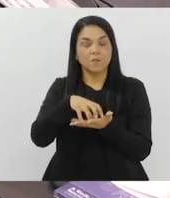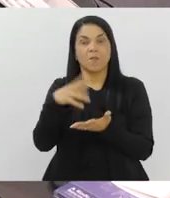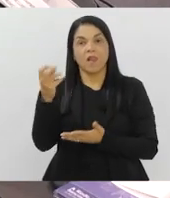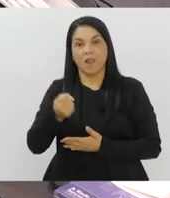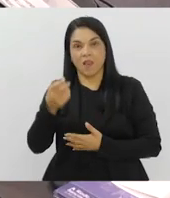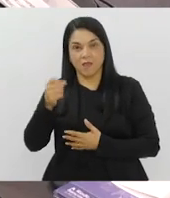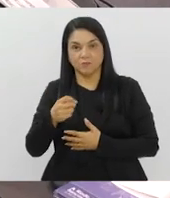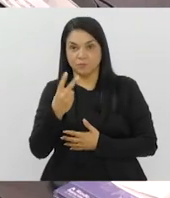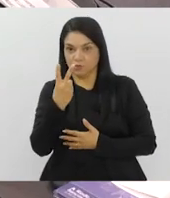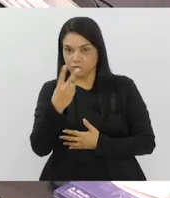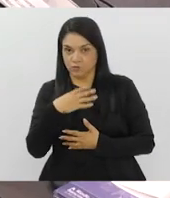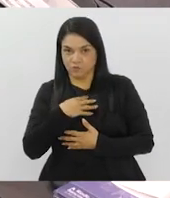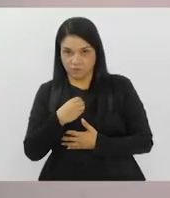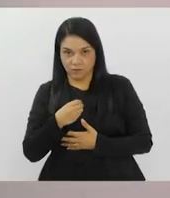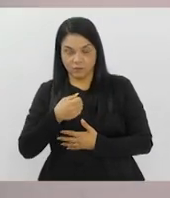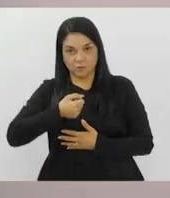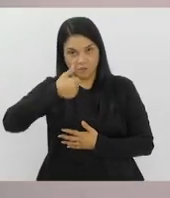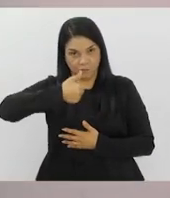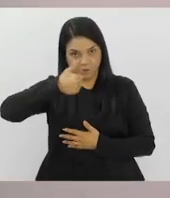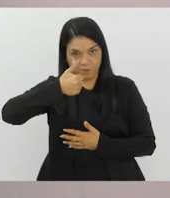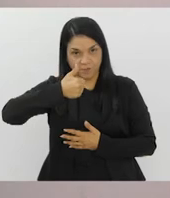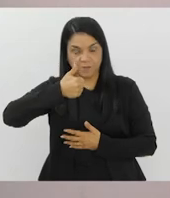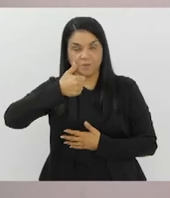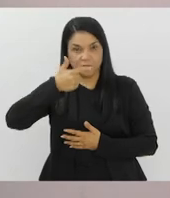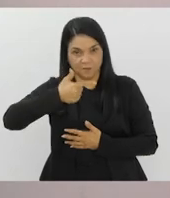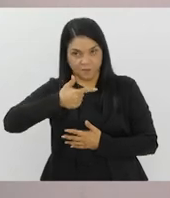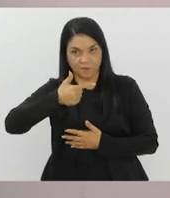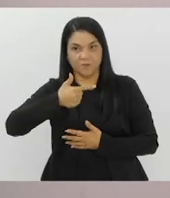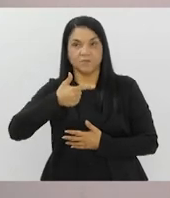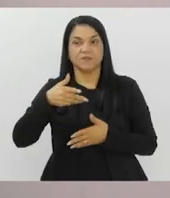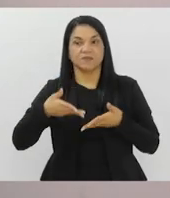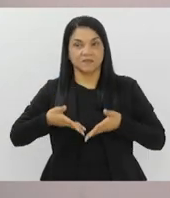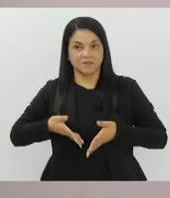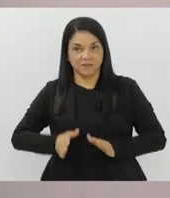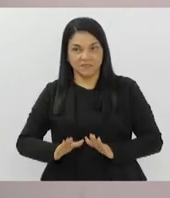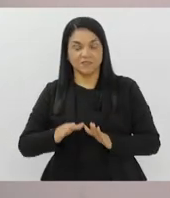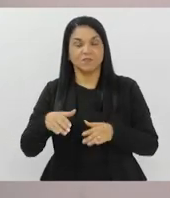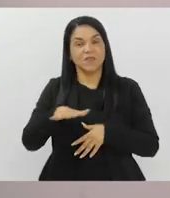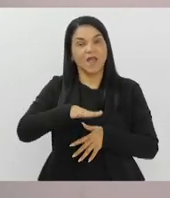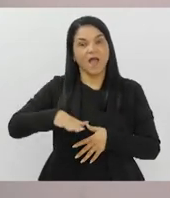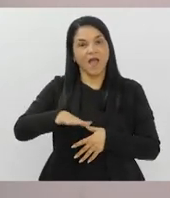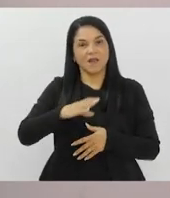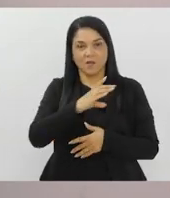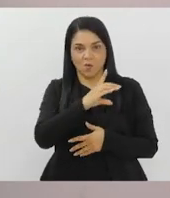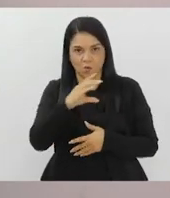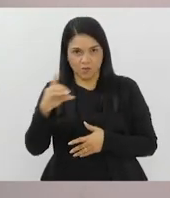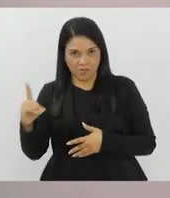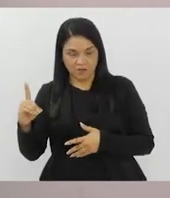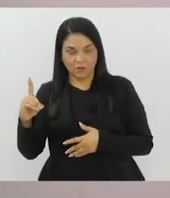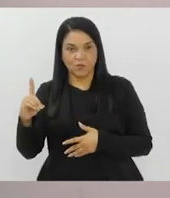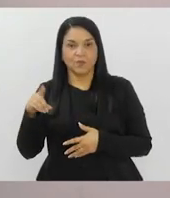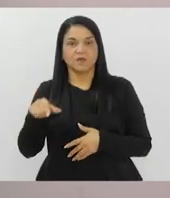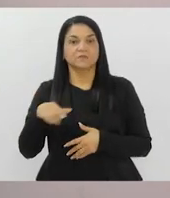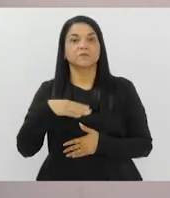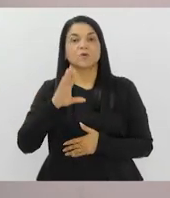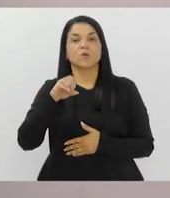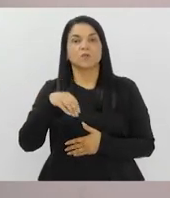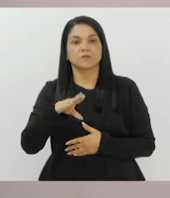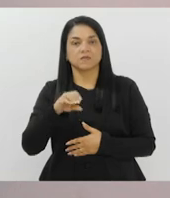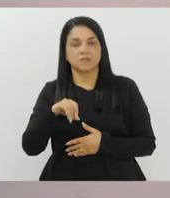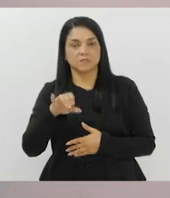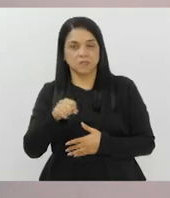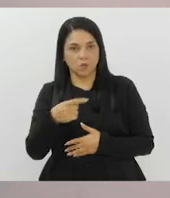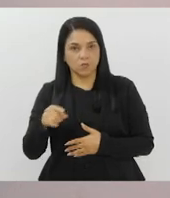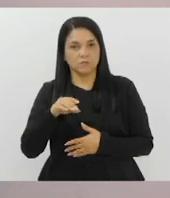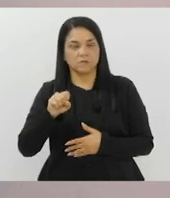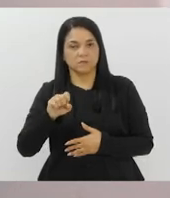dois filhos mais velhos nasceram, está aqui, tá lá no hospital com a coordenadora da área técnica de aleitamento materno do Estado, doutora Conceição Salomão, e